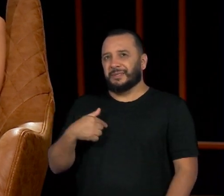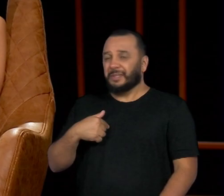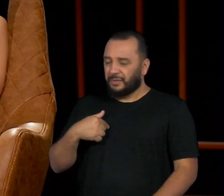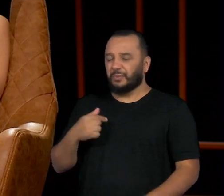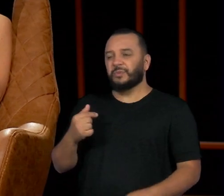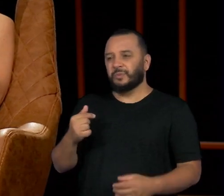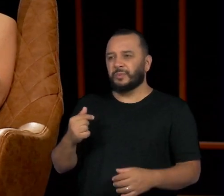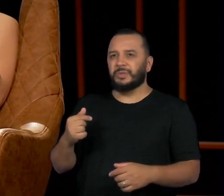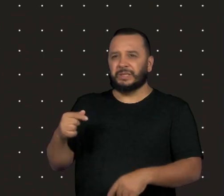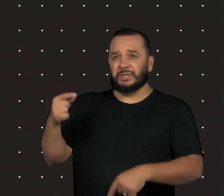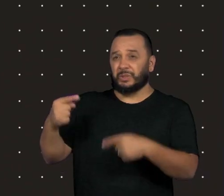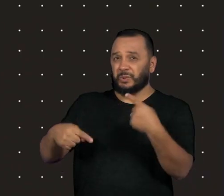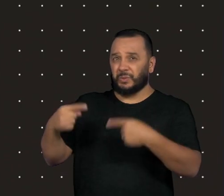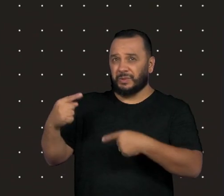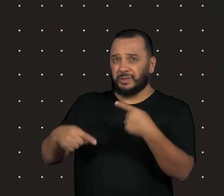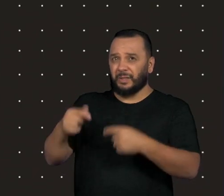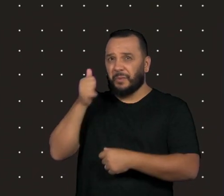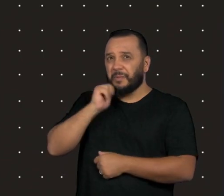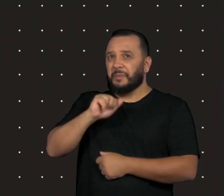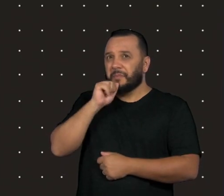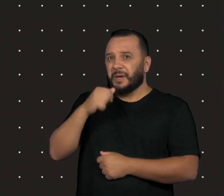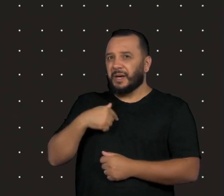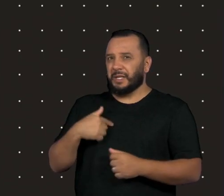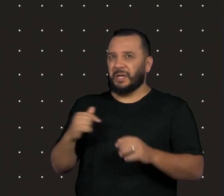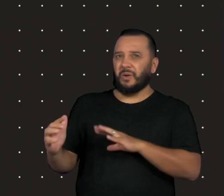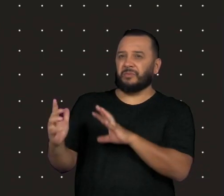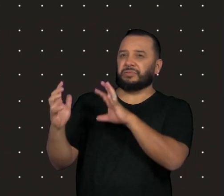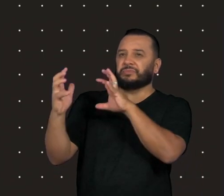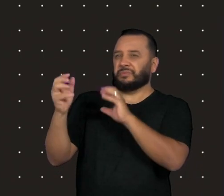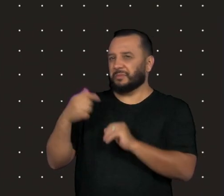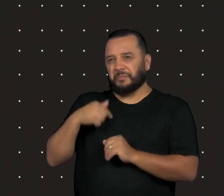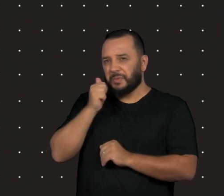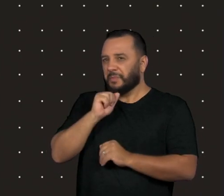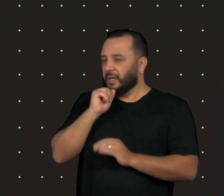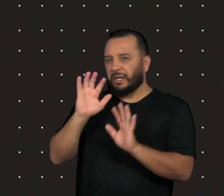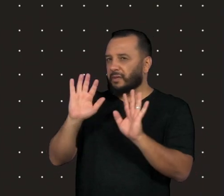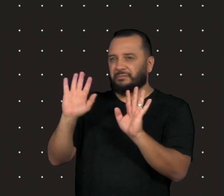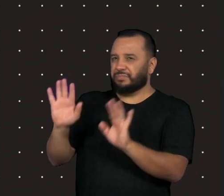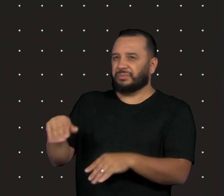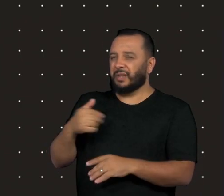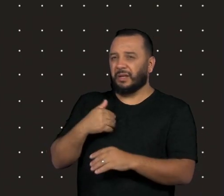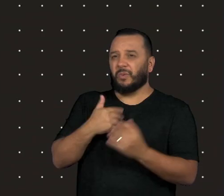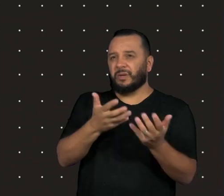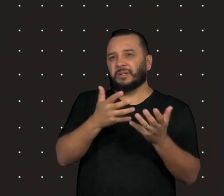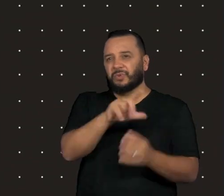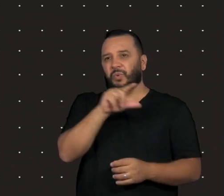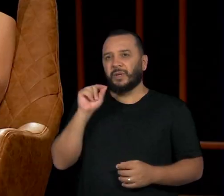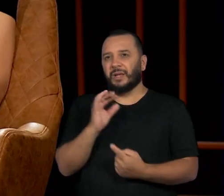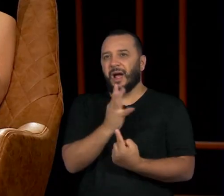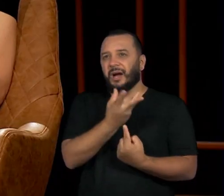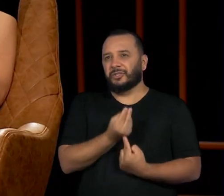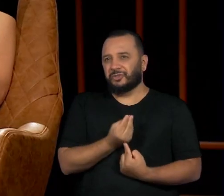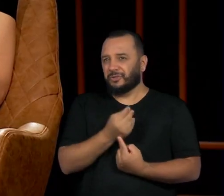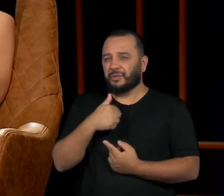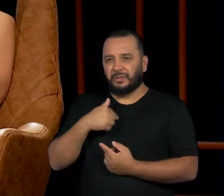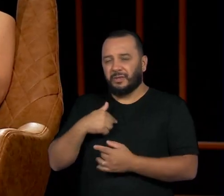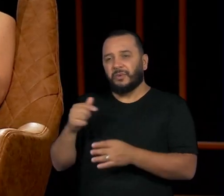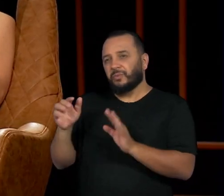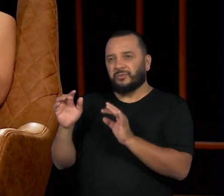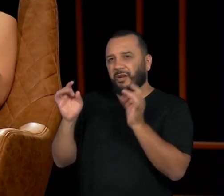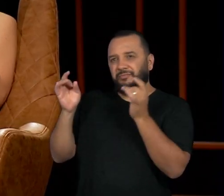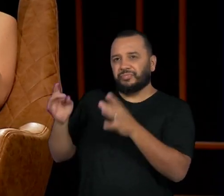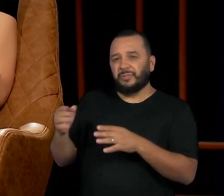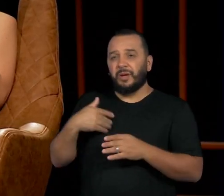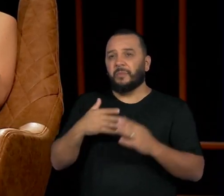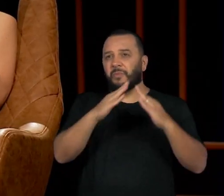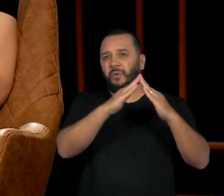discussão muito intensa com a minha mãe, onde eu resolvo seguir o caminho artístico e resolvo sair de casa e morar com a minha avó